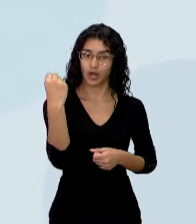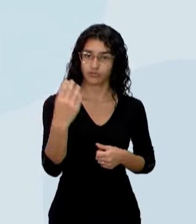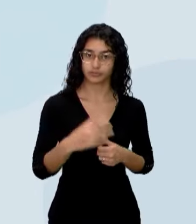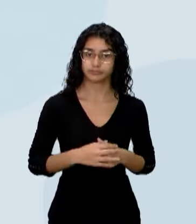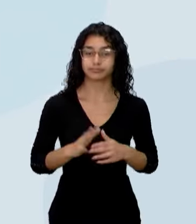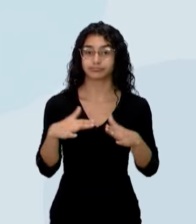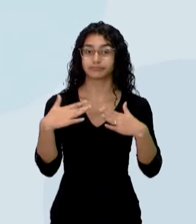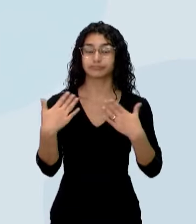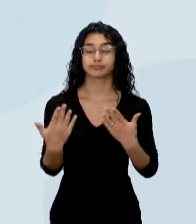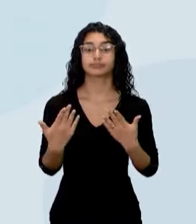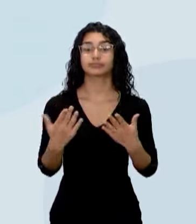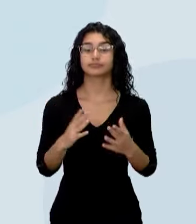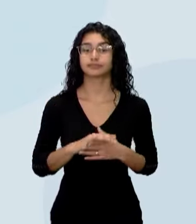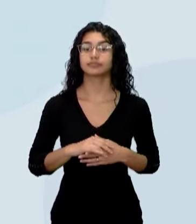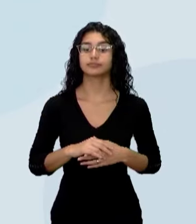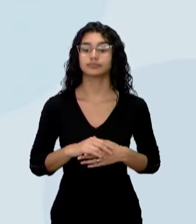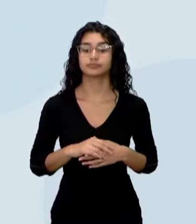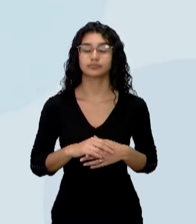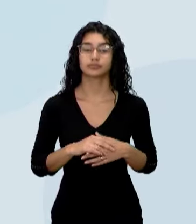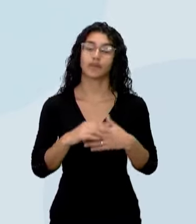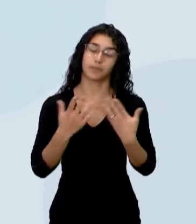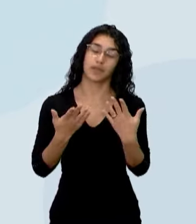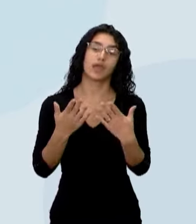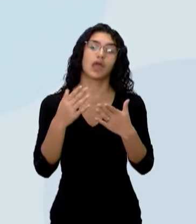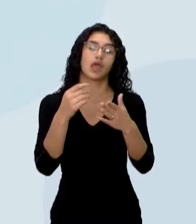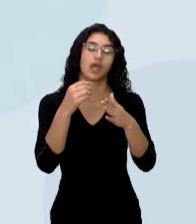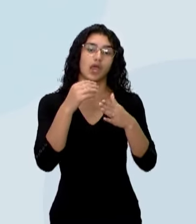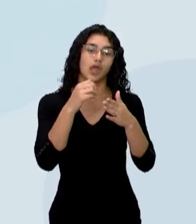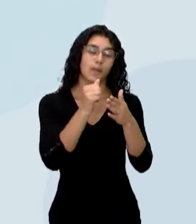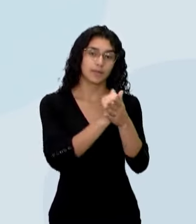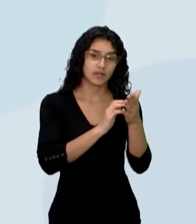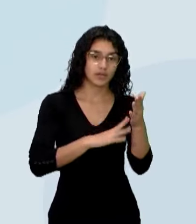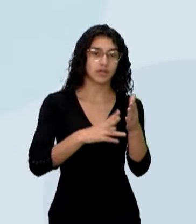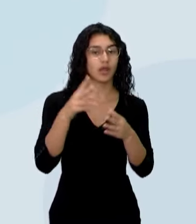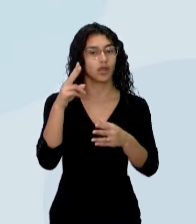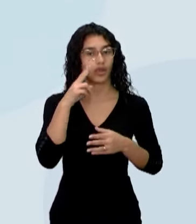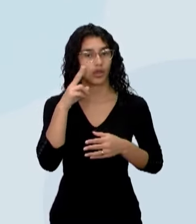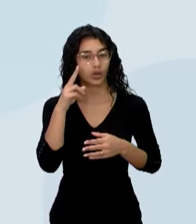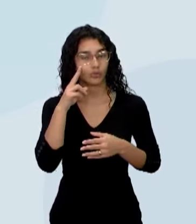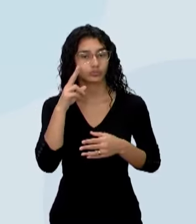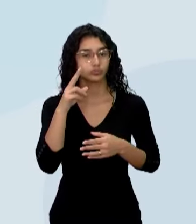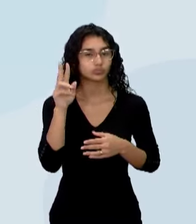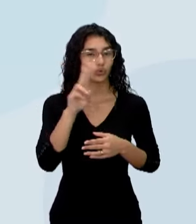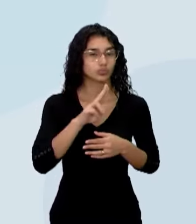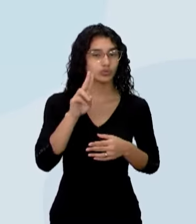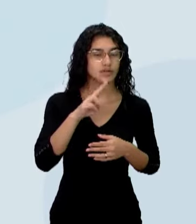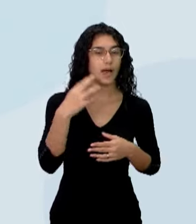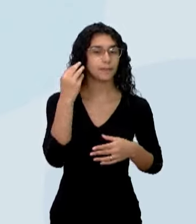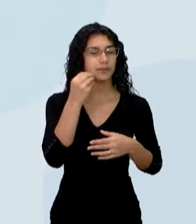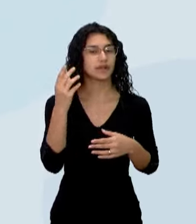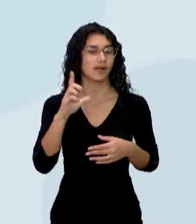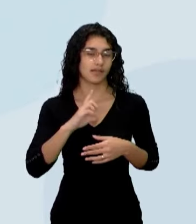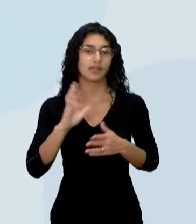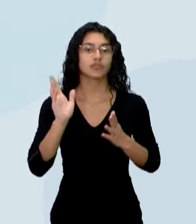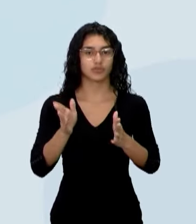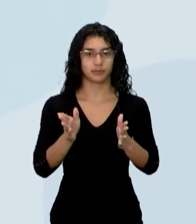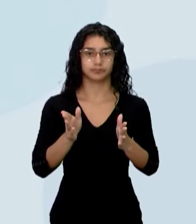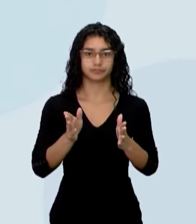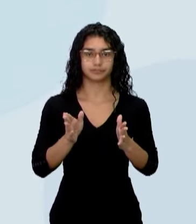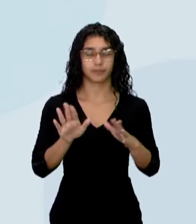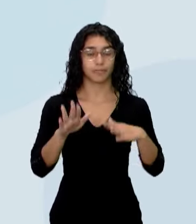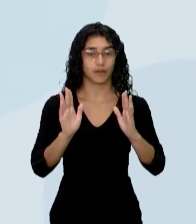viagem? E aí, Vivi? Esse exercício a gente usa um pouquinho da intuição e da experiência que você tem, aluninho. Sim. E